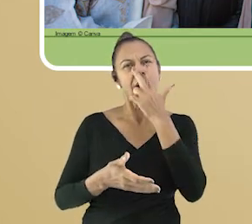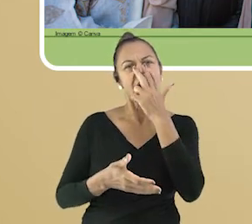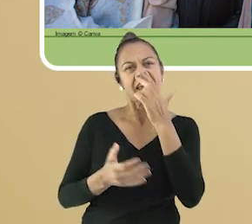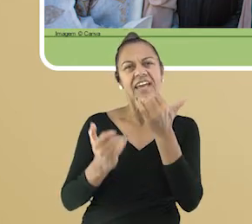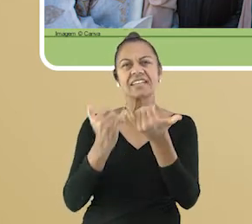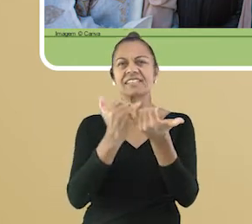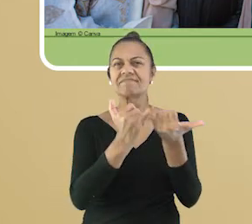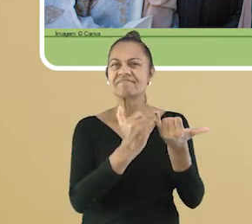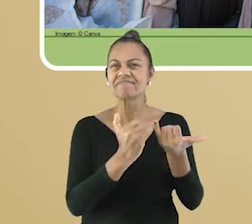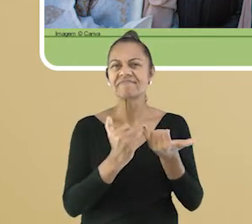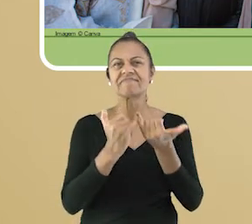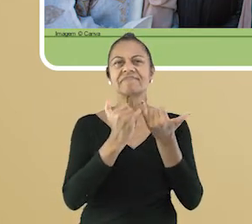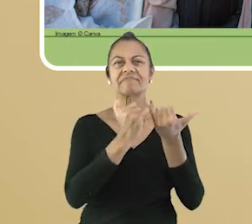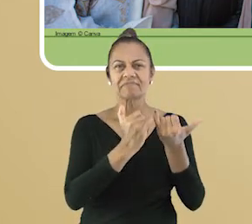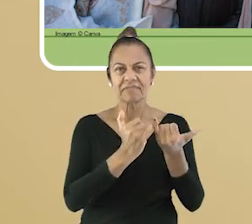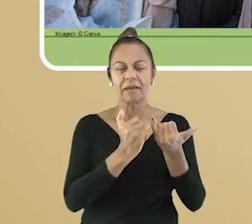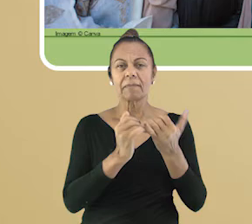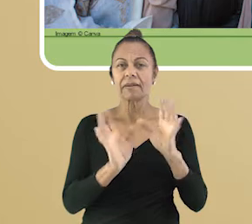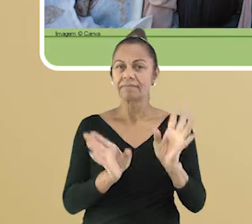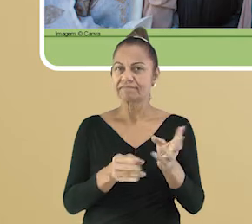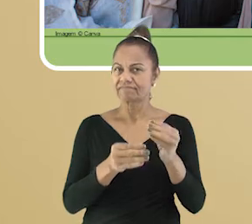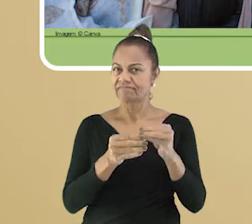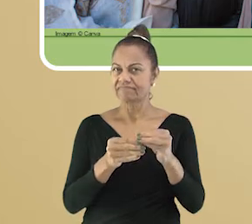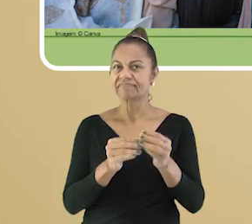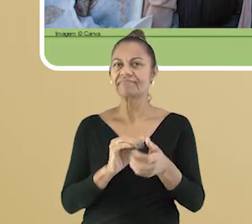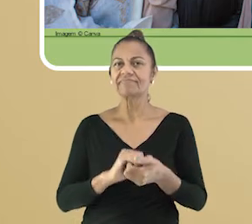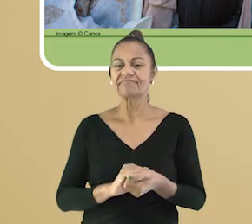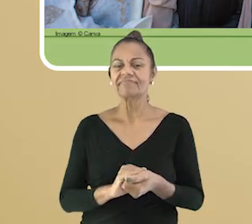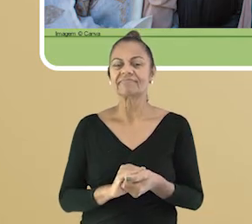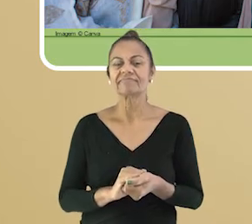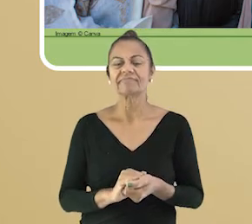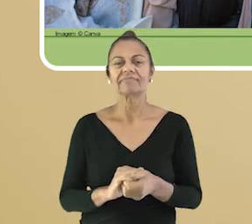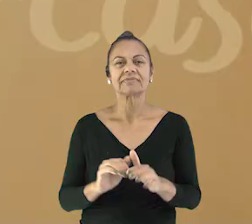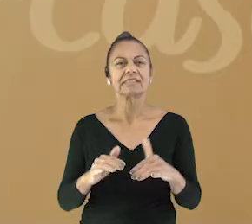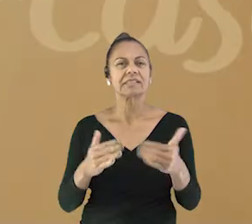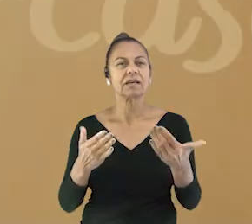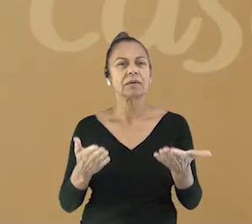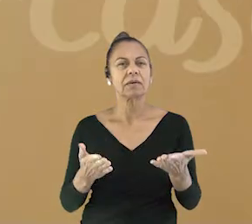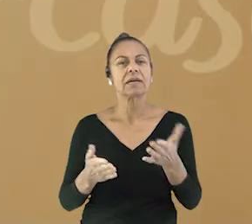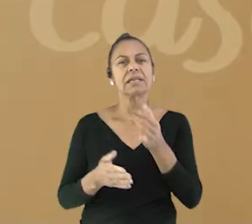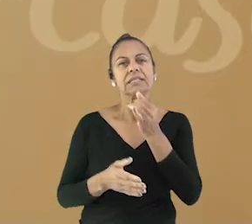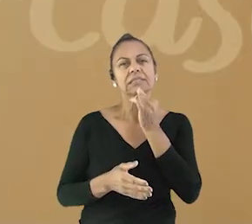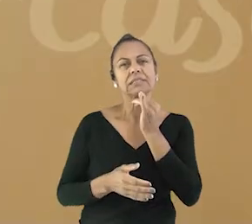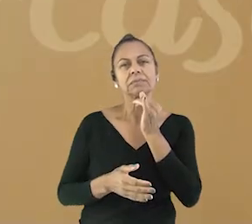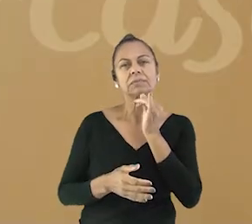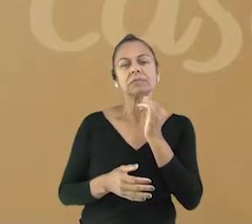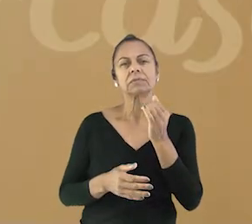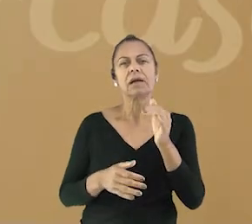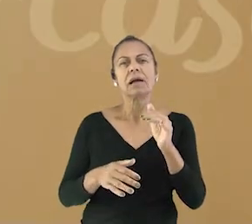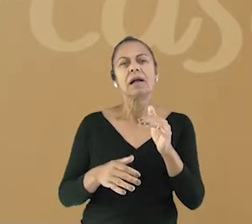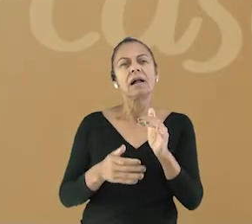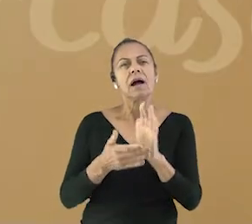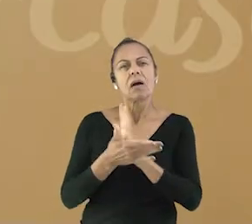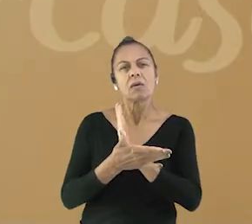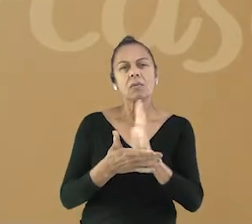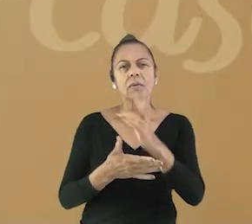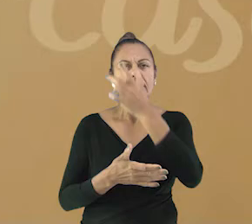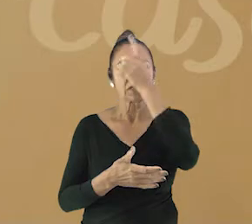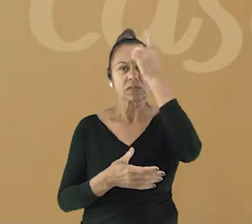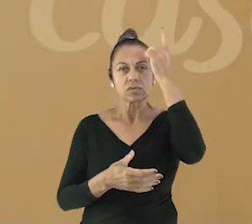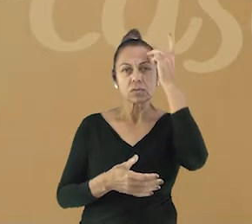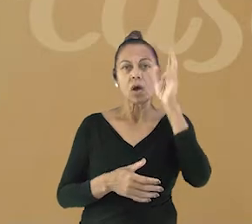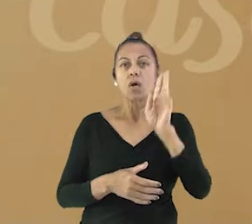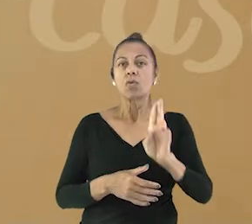ou de maneiras parecidas, de uma forma bem resumida. Então, por exemplo, algumas pessoas